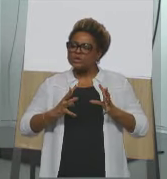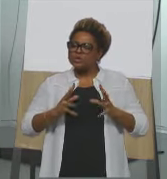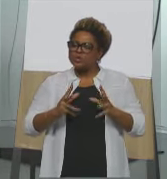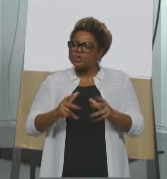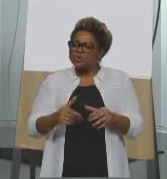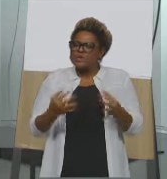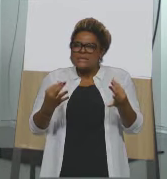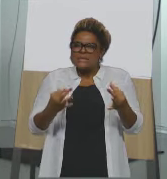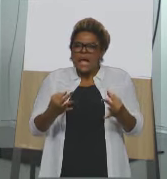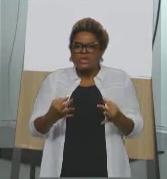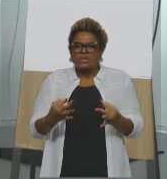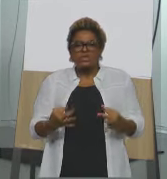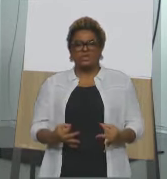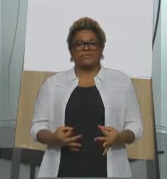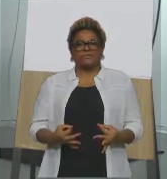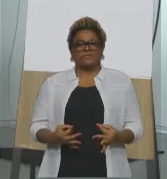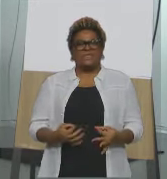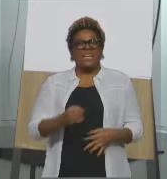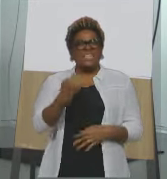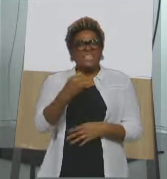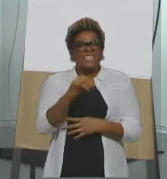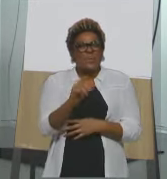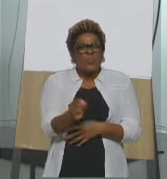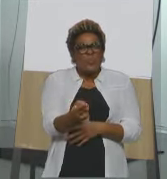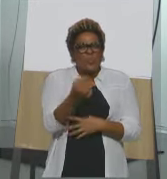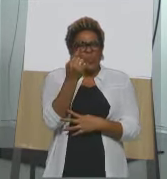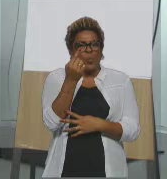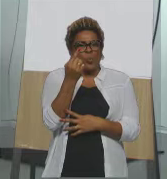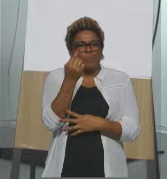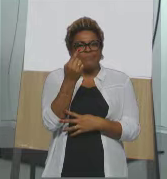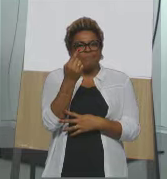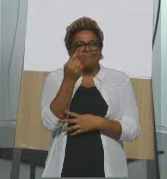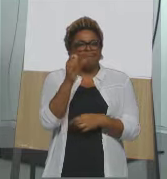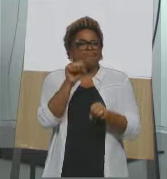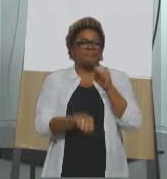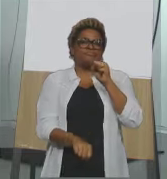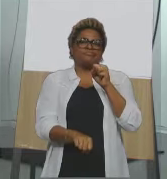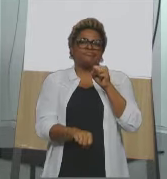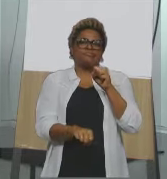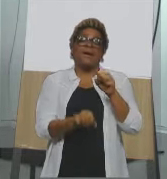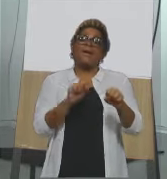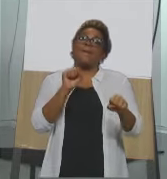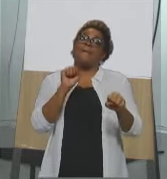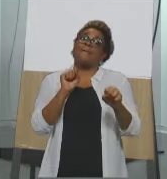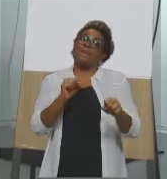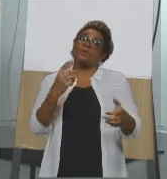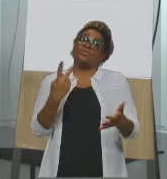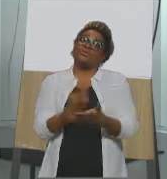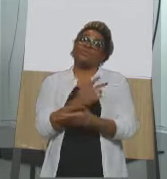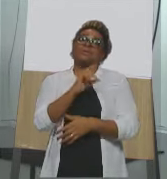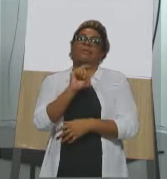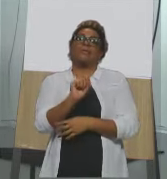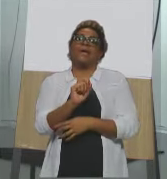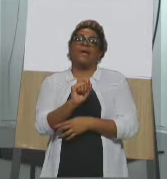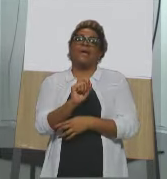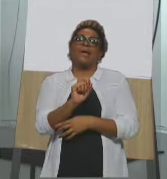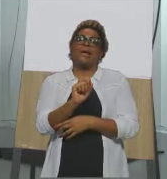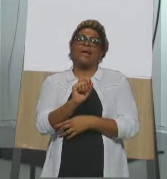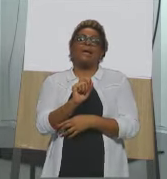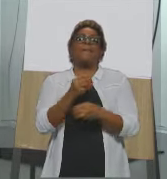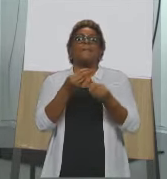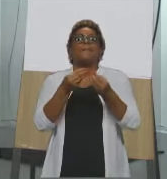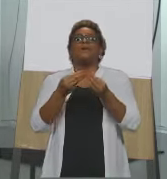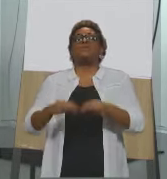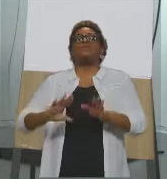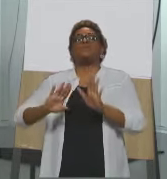vida, o carro pode parar, né? Pode acontecer tanta coisa. Então, se um pneu furar, não precisa nem de muita coisa, né? Vamos pensar aí, o